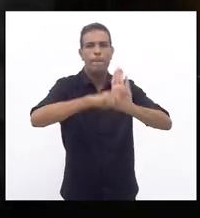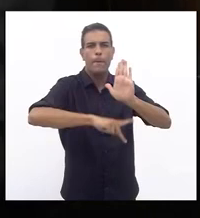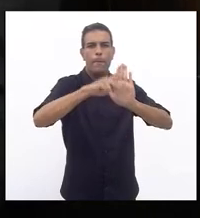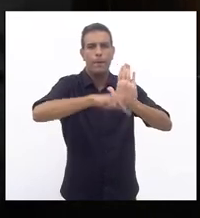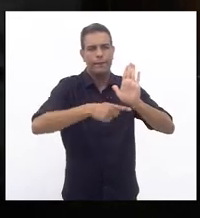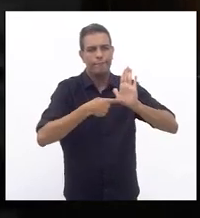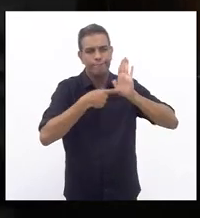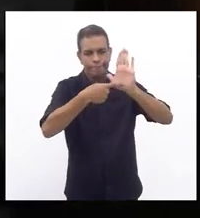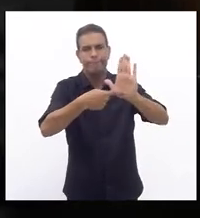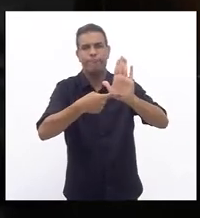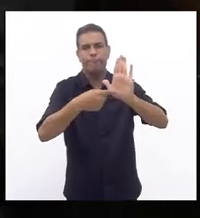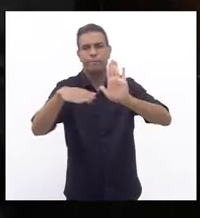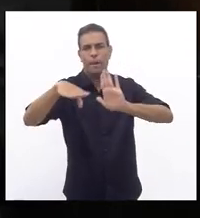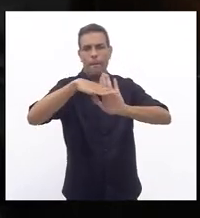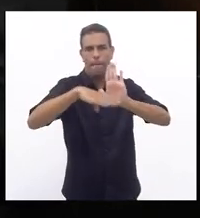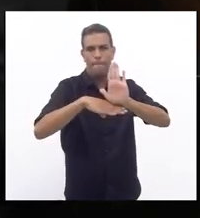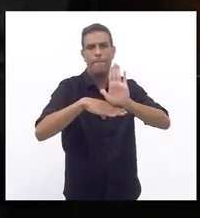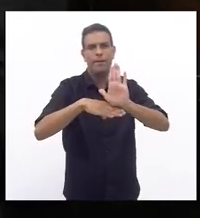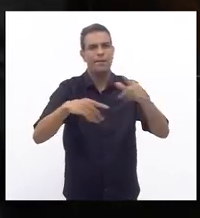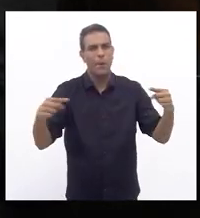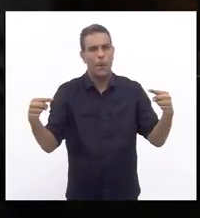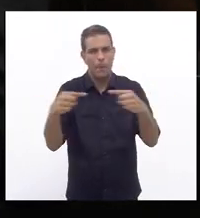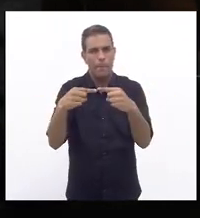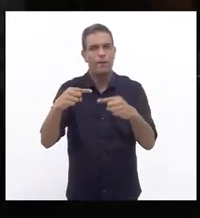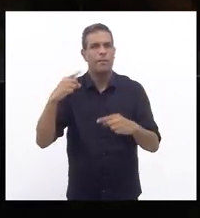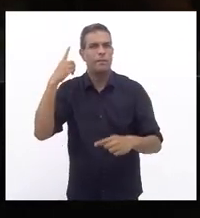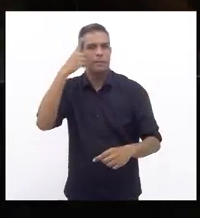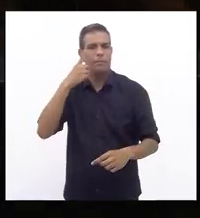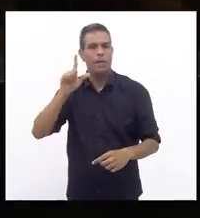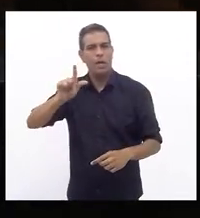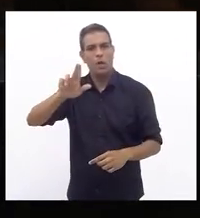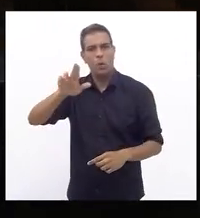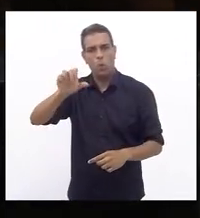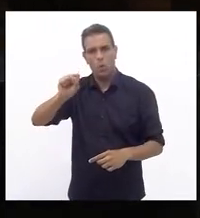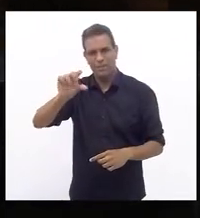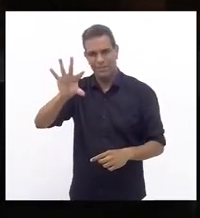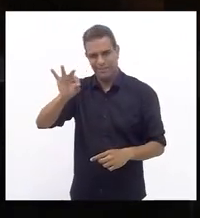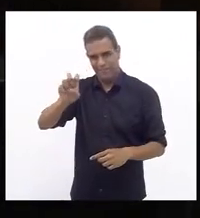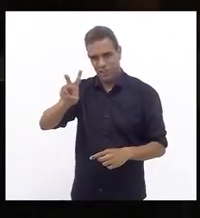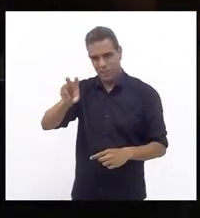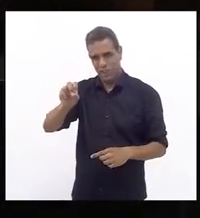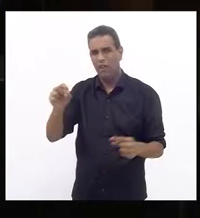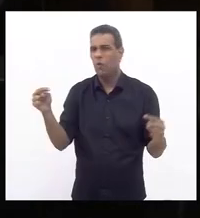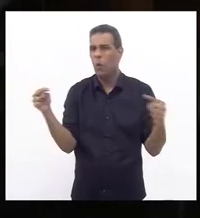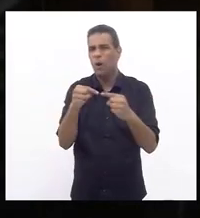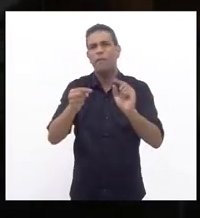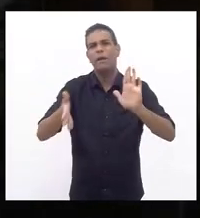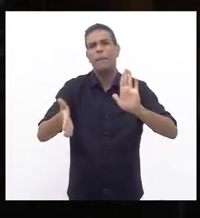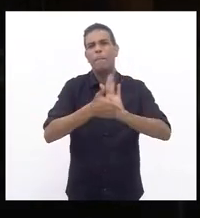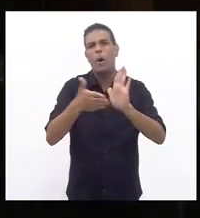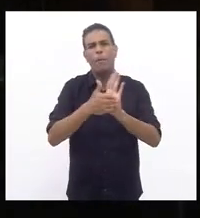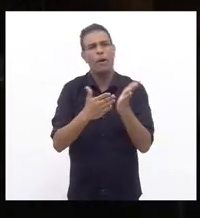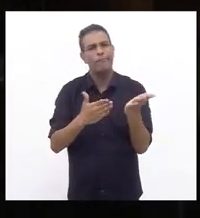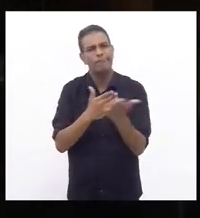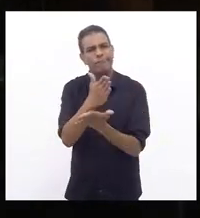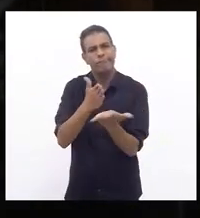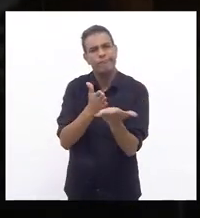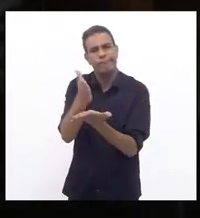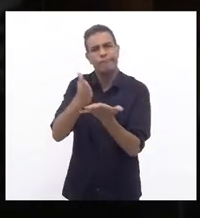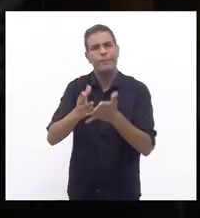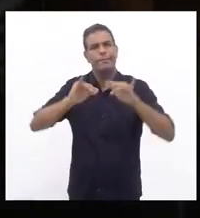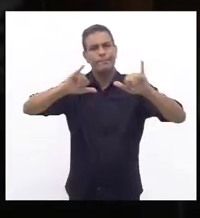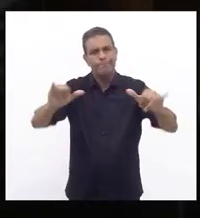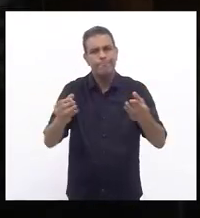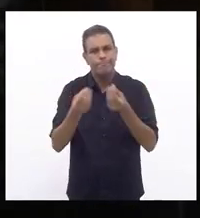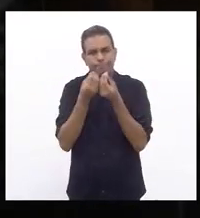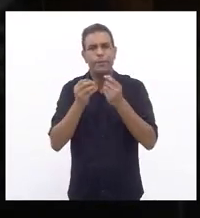apresentado pelo nosso colega deputado Gustavo Schmidt, que propõe uma diretriz de